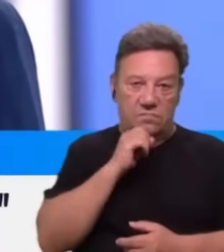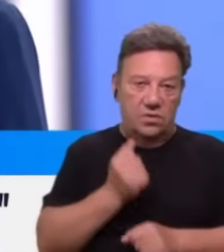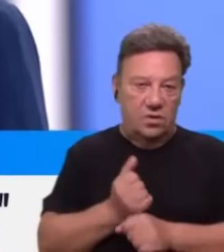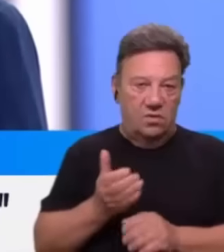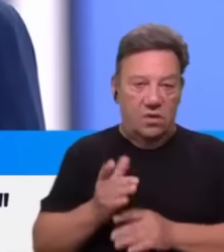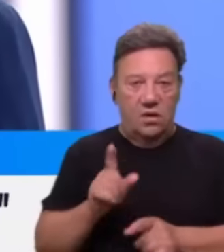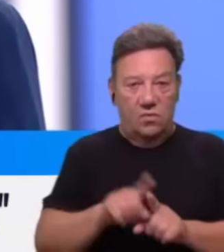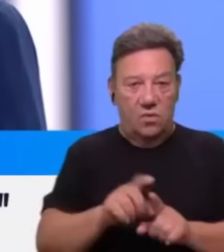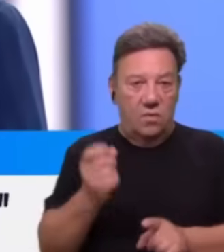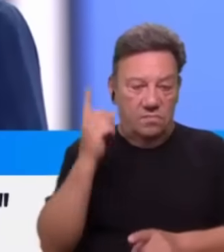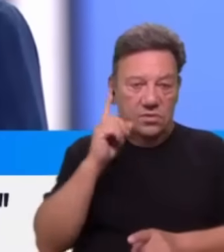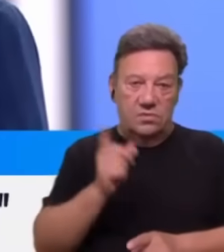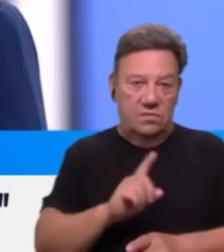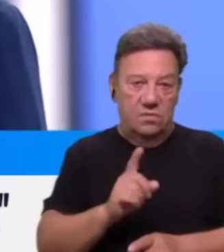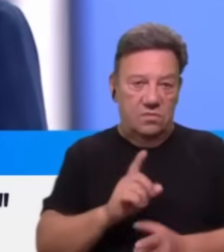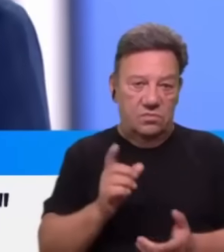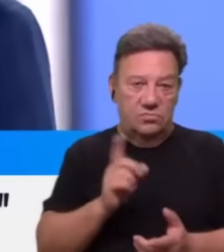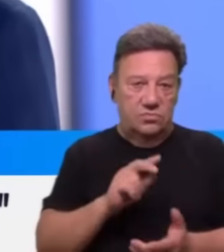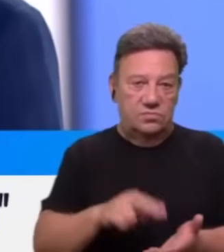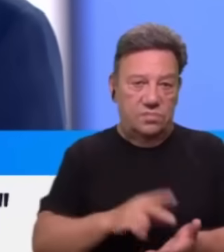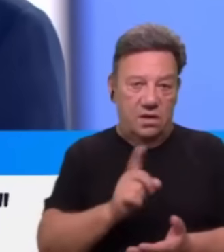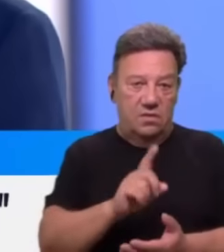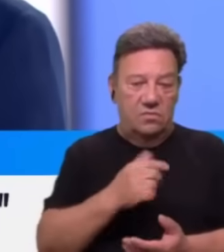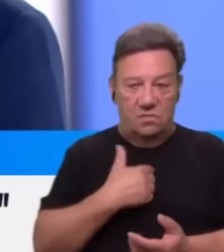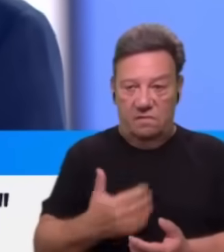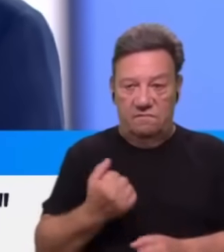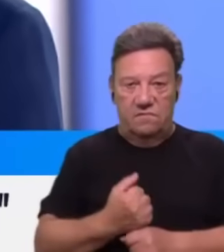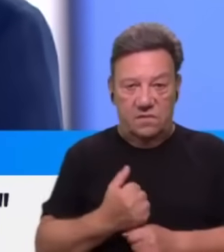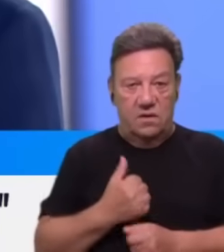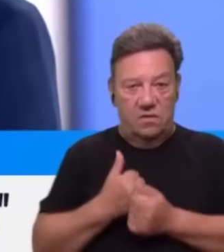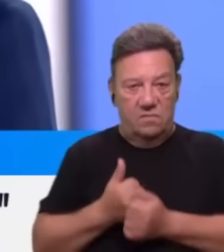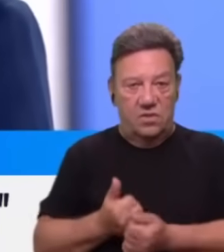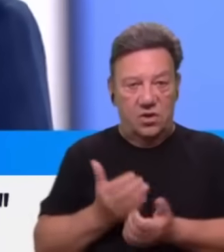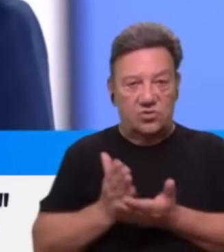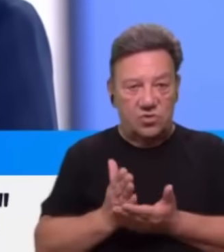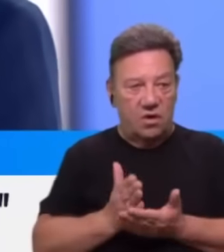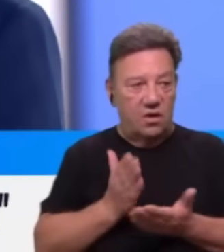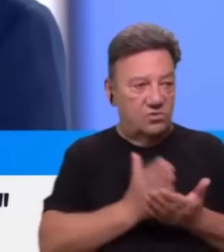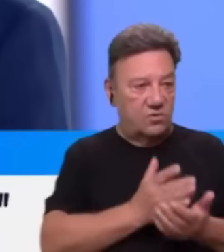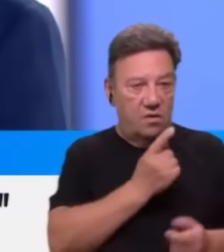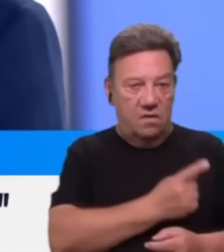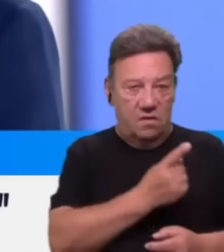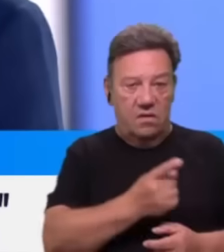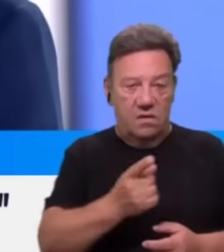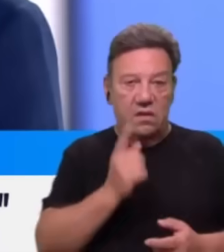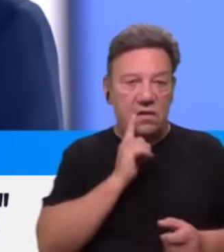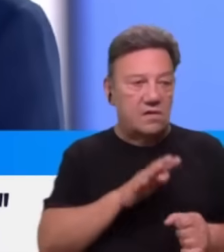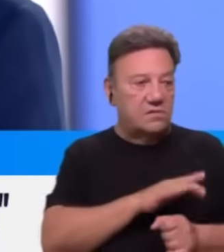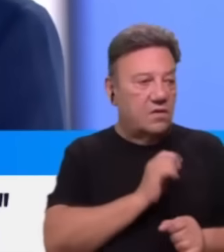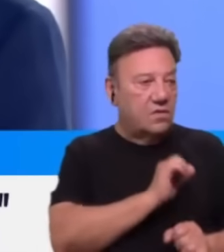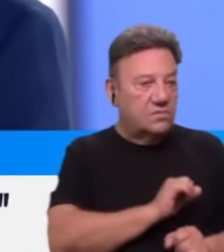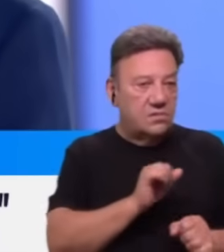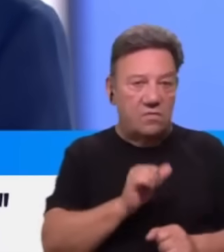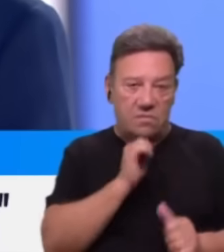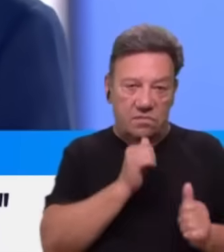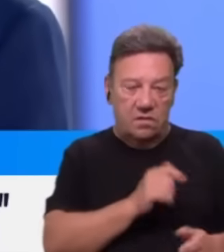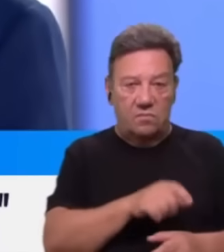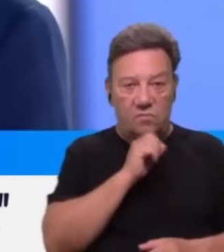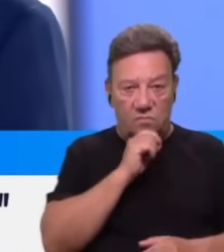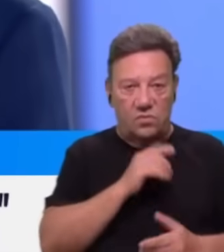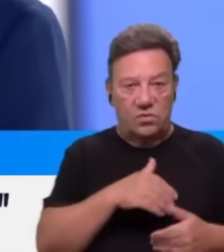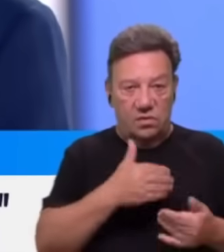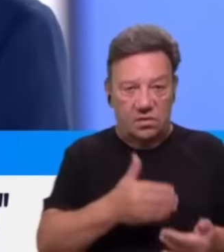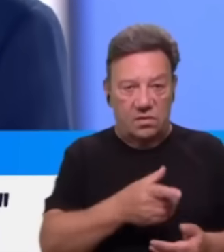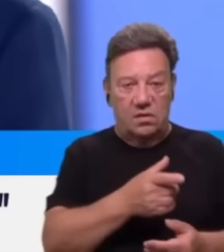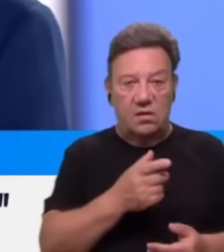no ano passado não ah não esperaram nós estamos a fazer um acompanhamento de escola a situação a situação para podermos